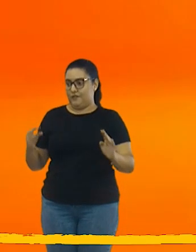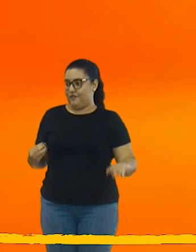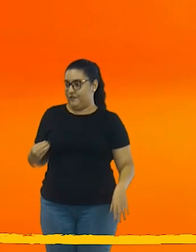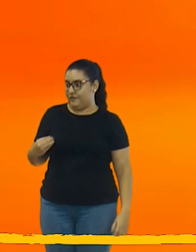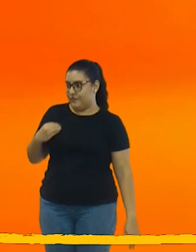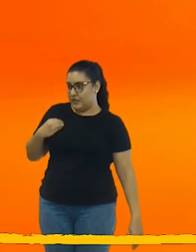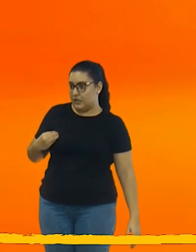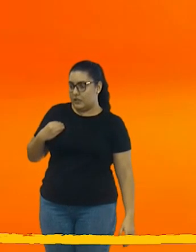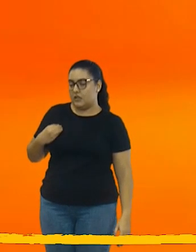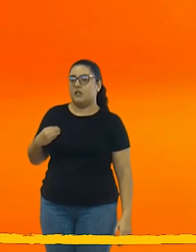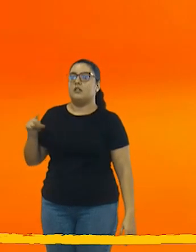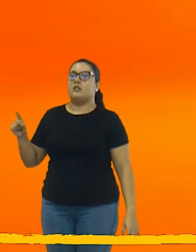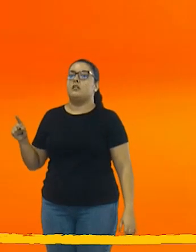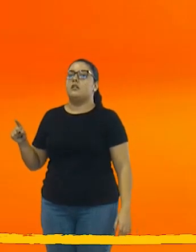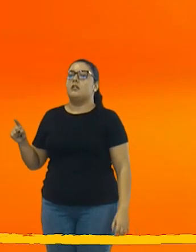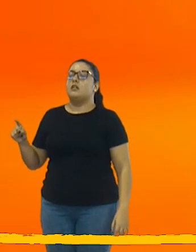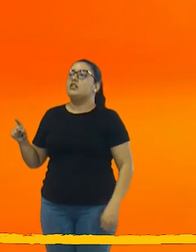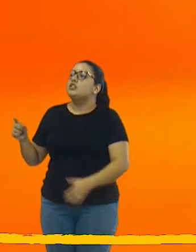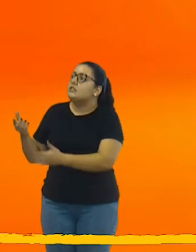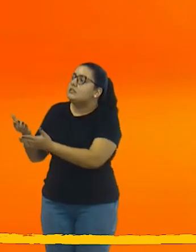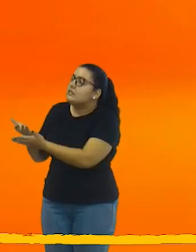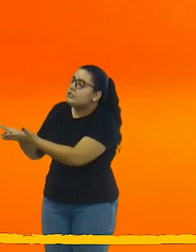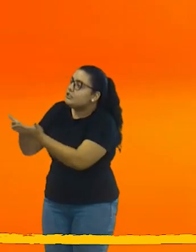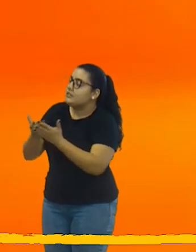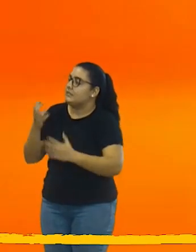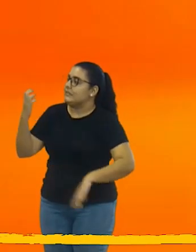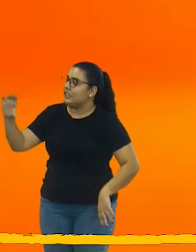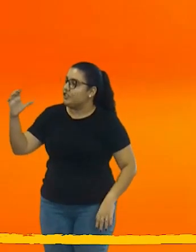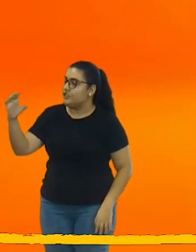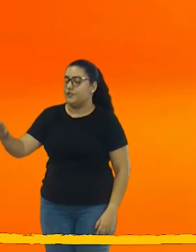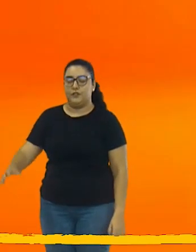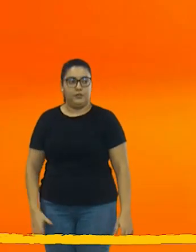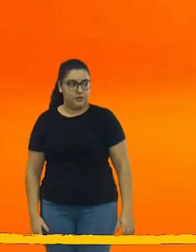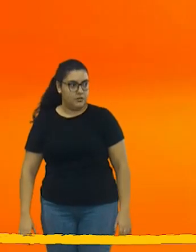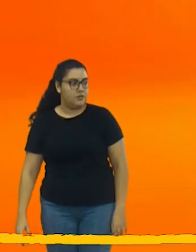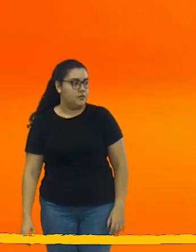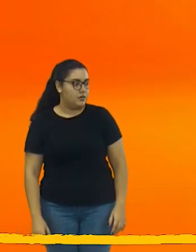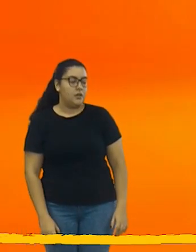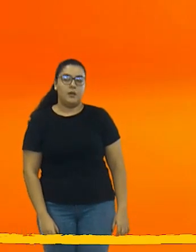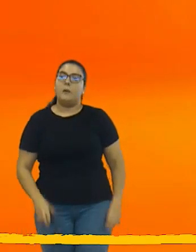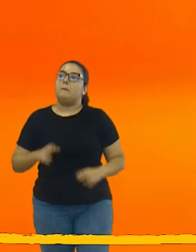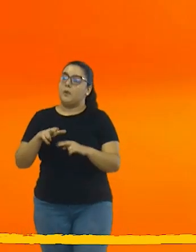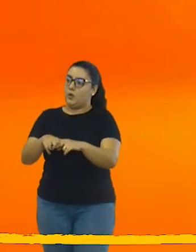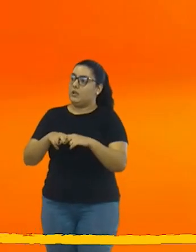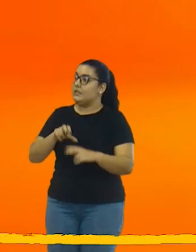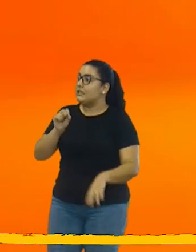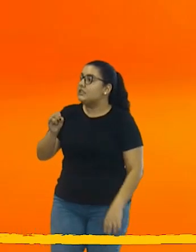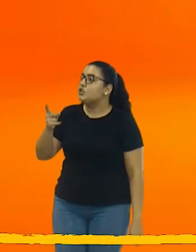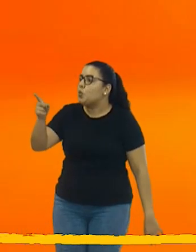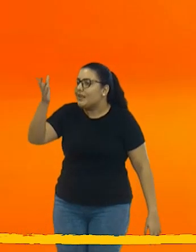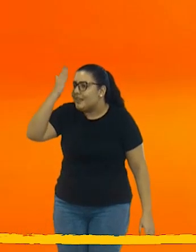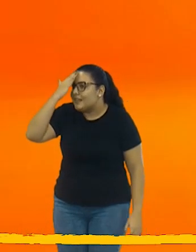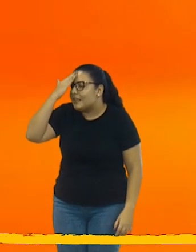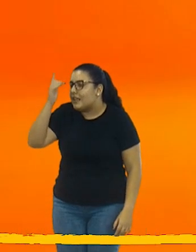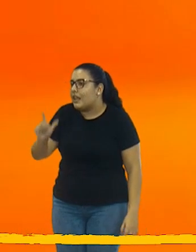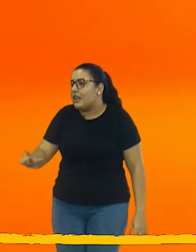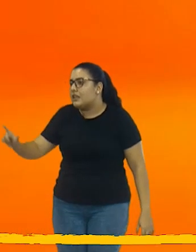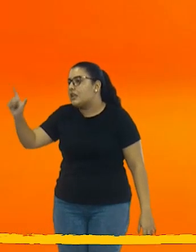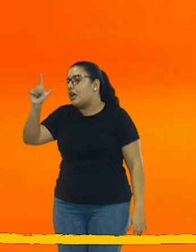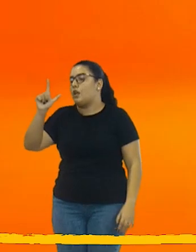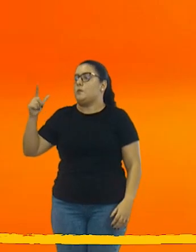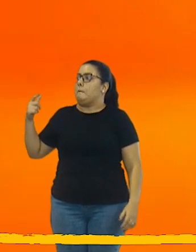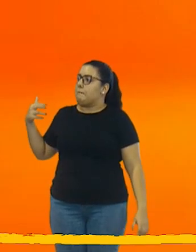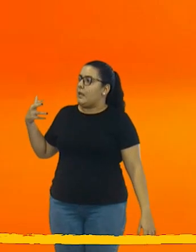vivíamos sob a égide do cientificismo naturalista. Portanto, se você quer entender a literatura de um